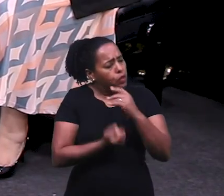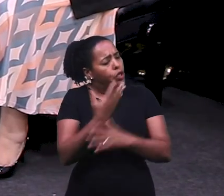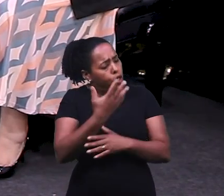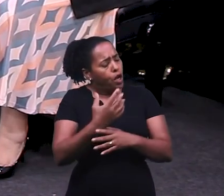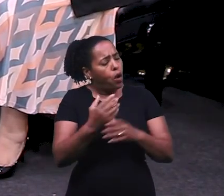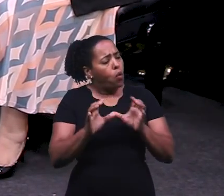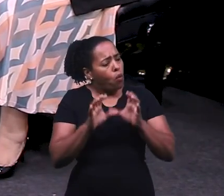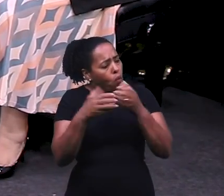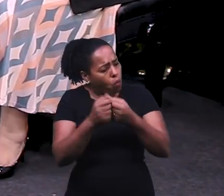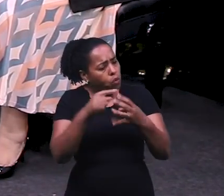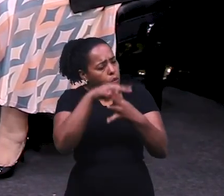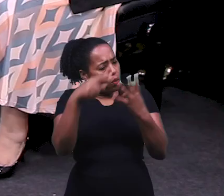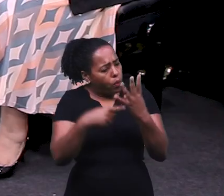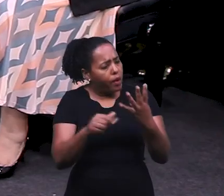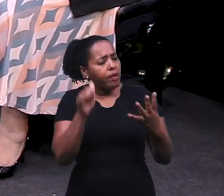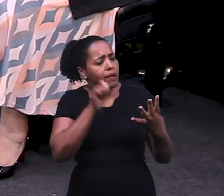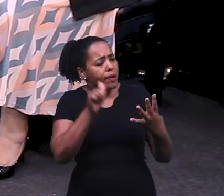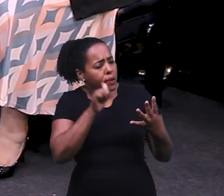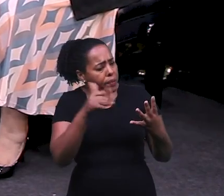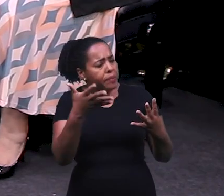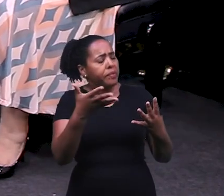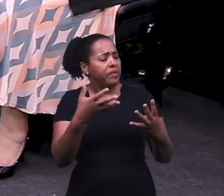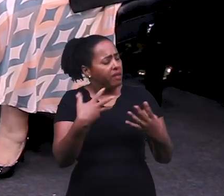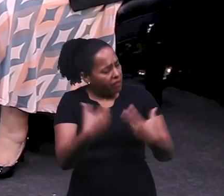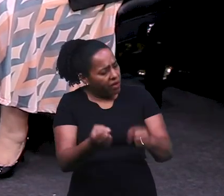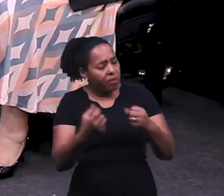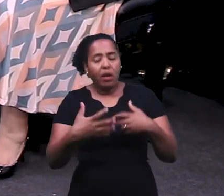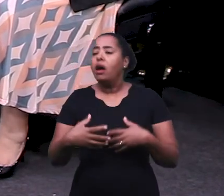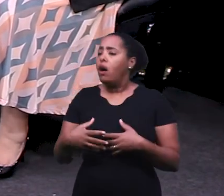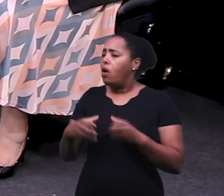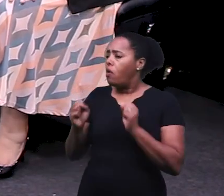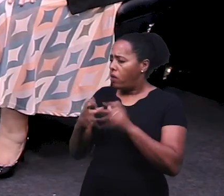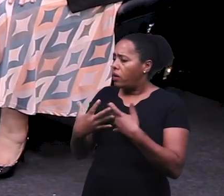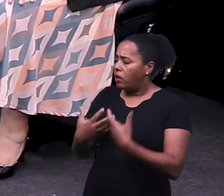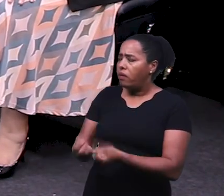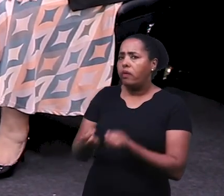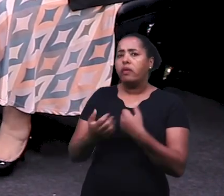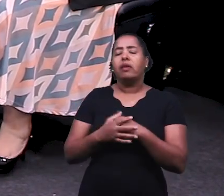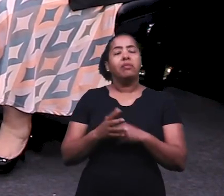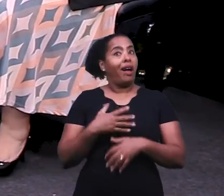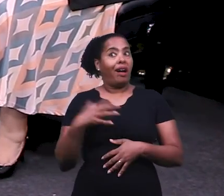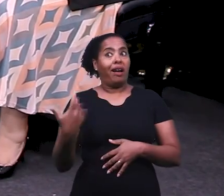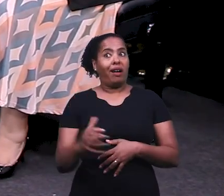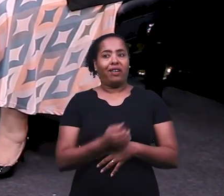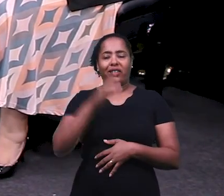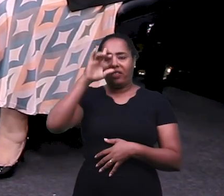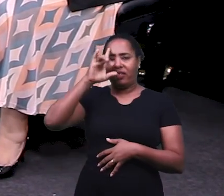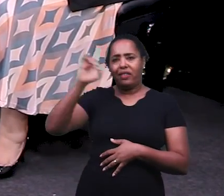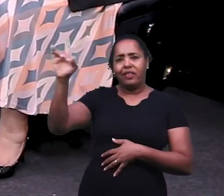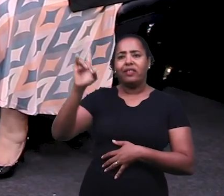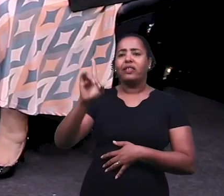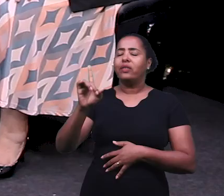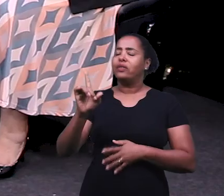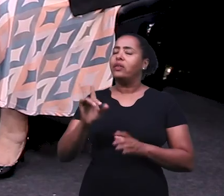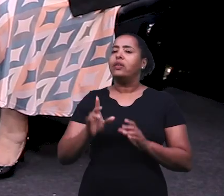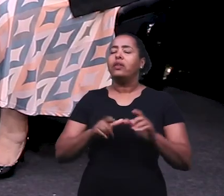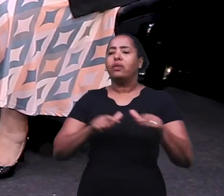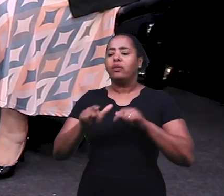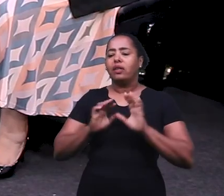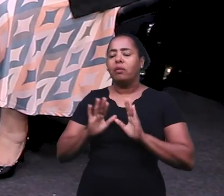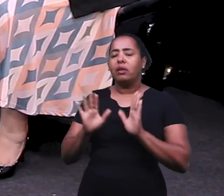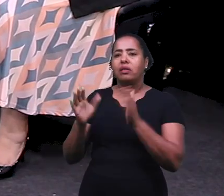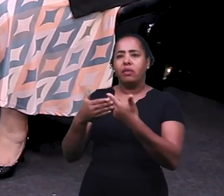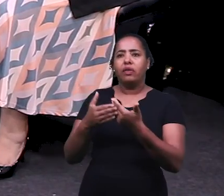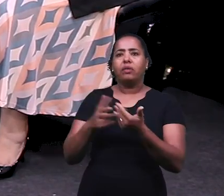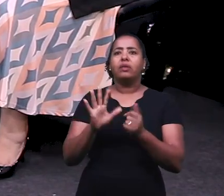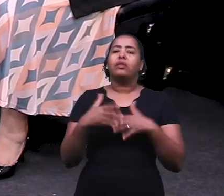vamos fazer um quarteto feminino. Eu já tinha trabalhado com quarteto masculino. Vamos fazer. Mas não tinha pretensão nenhuma de... Era apenas vamos adorar a